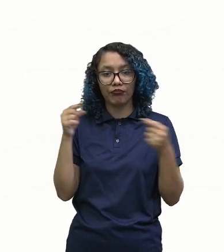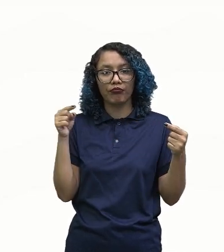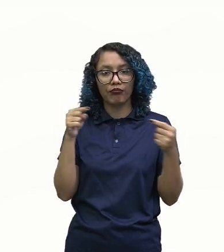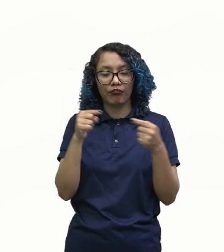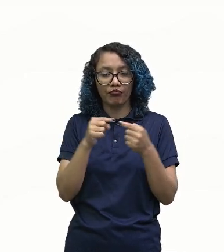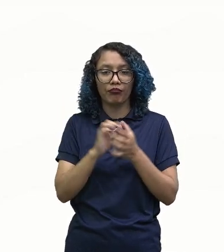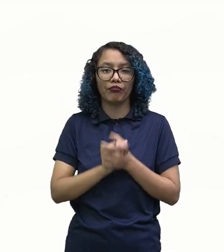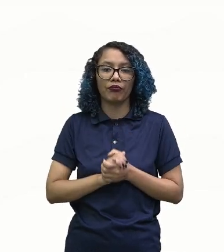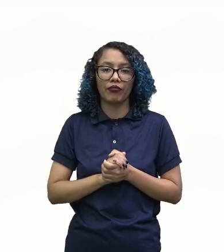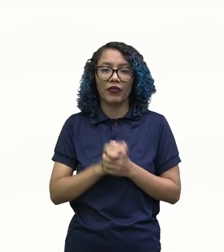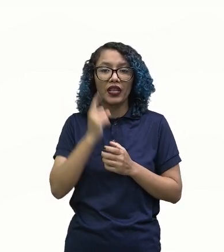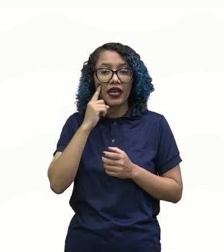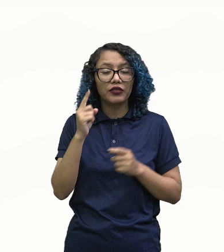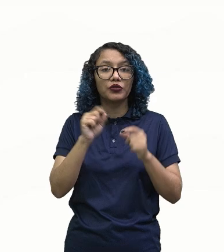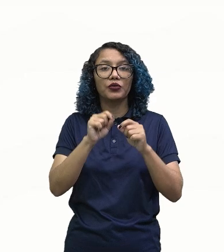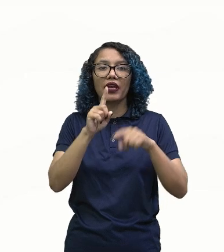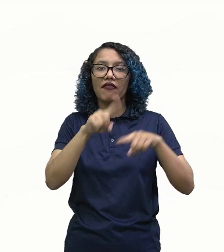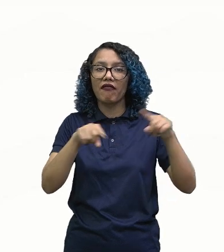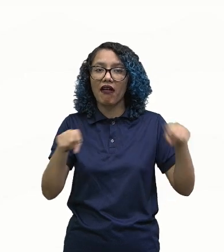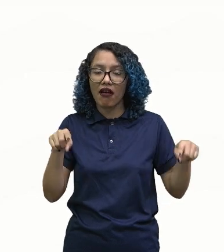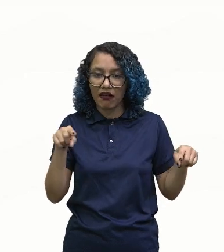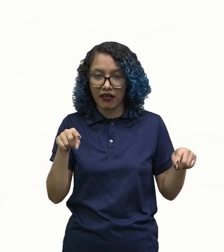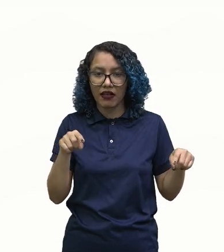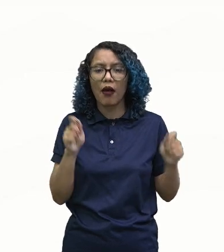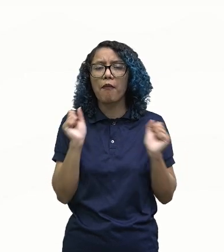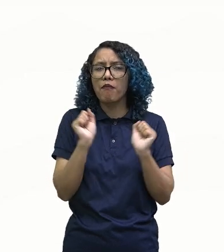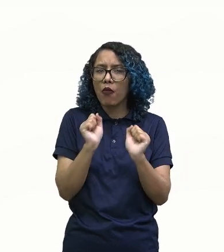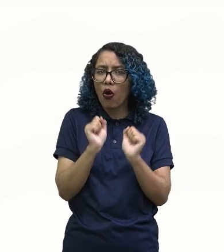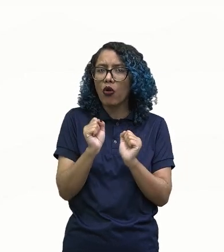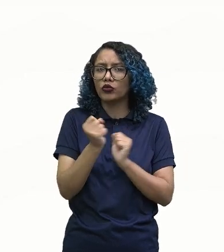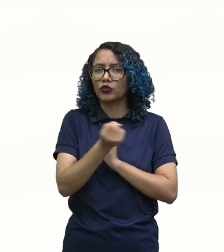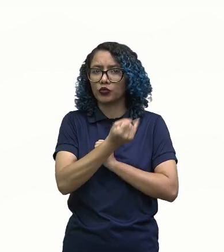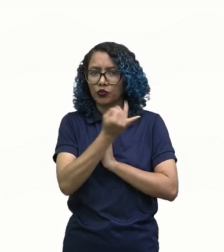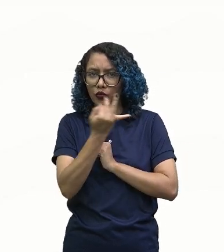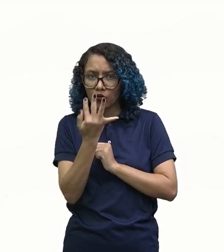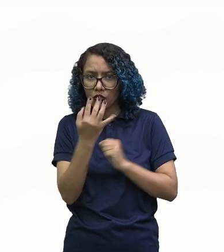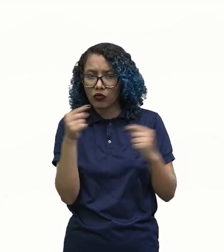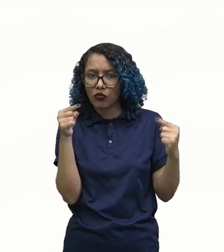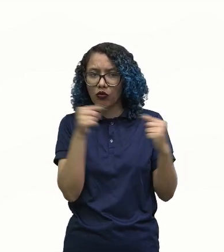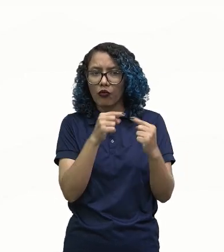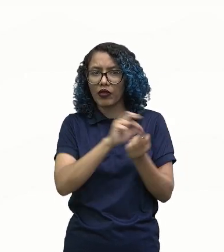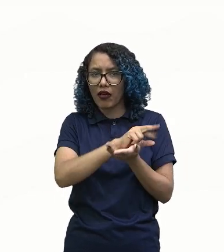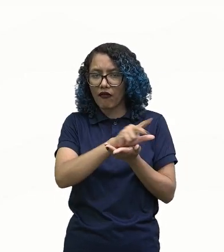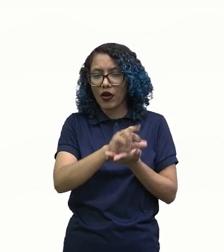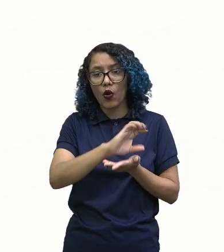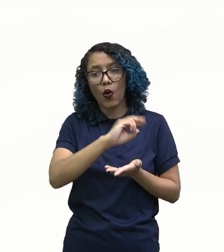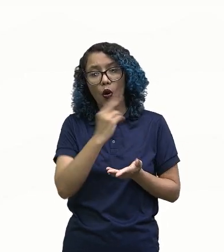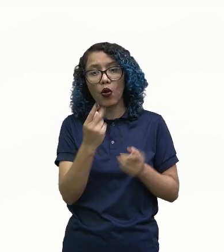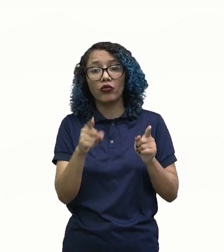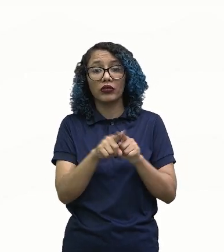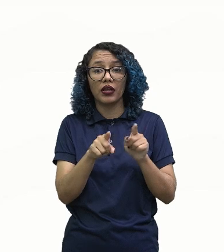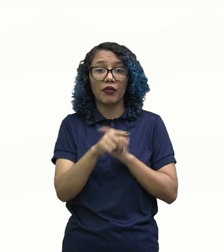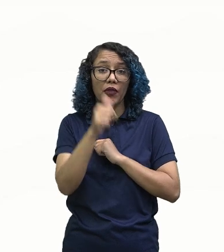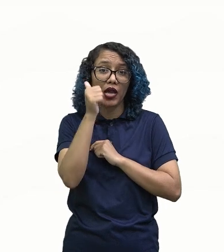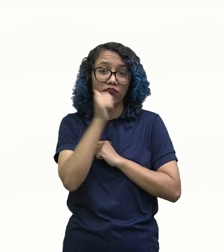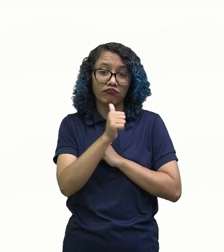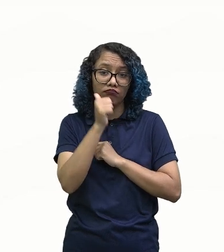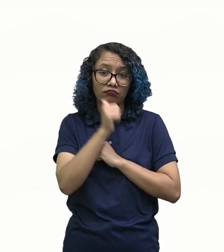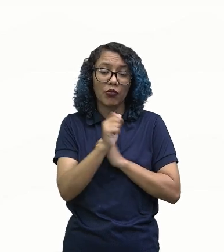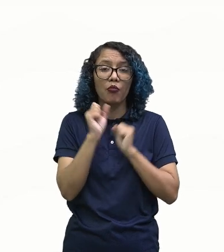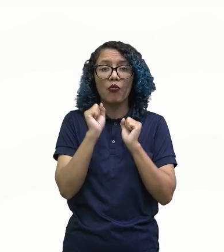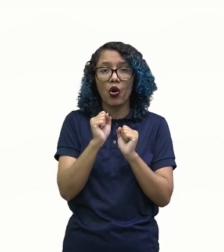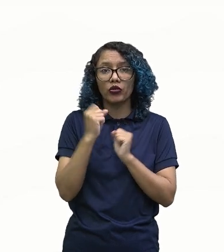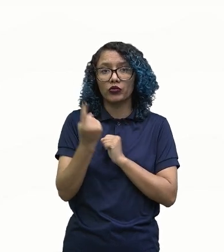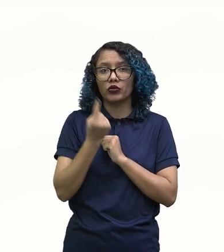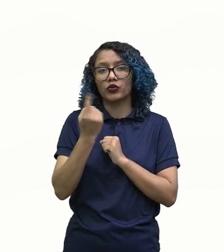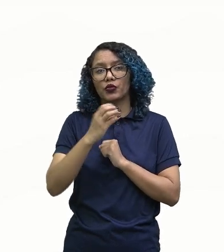de variáveis, porque eles podem ir para o plural e eles podem ir, por exemplo, para o feminino, tanto